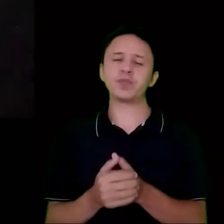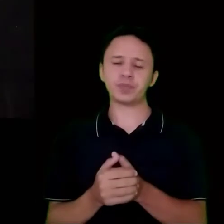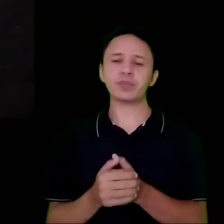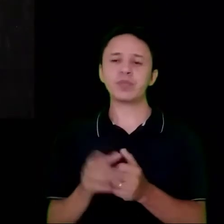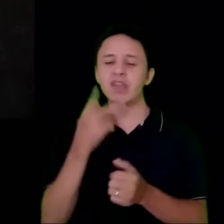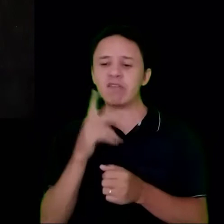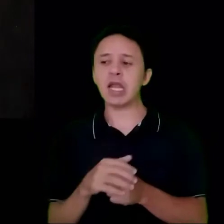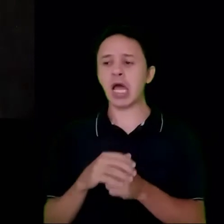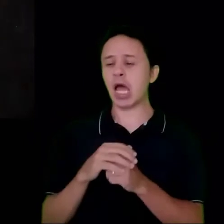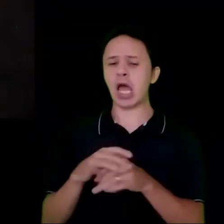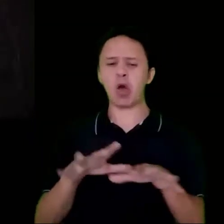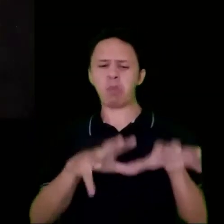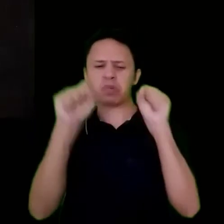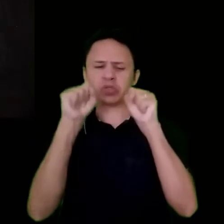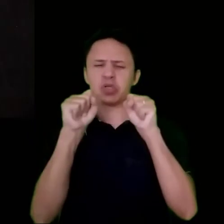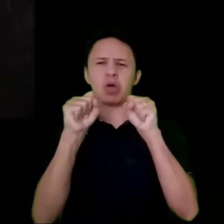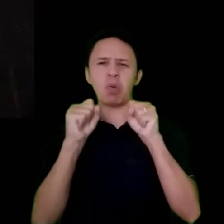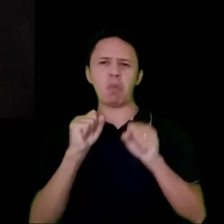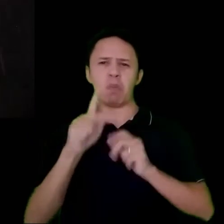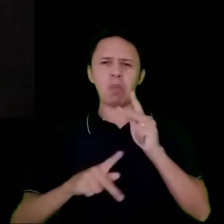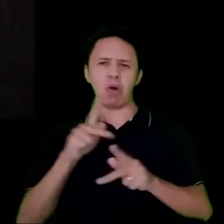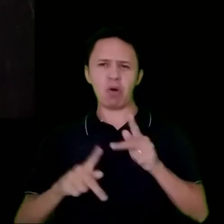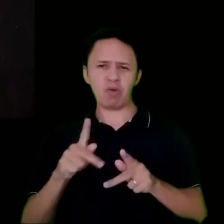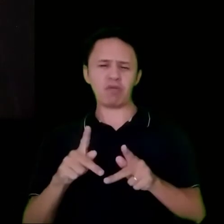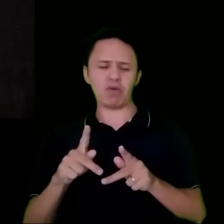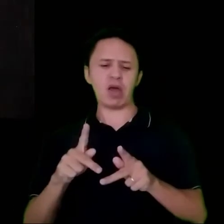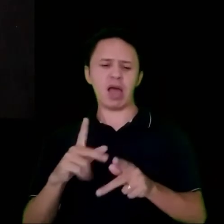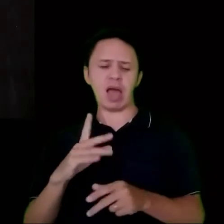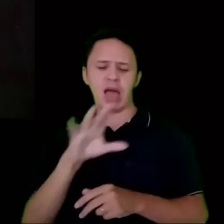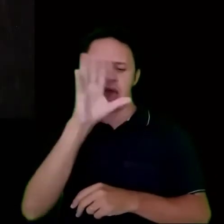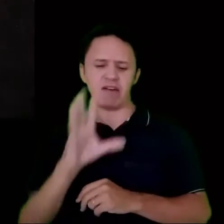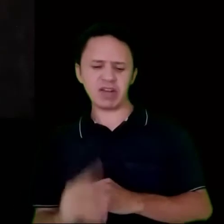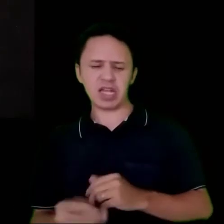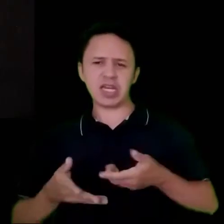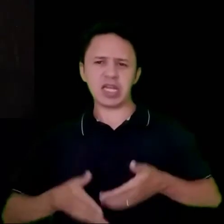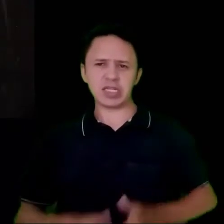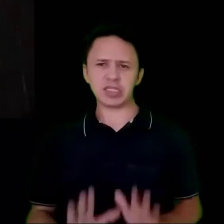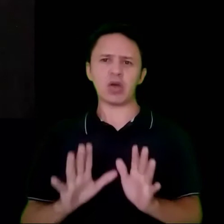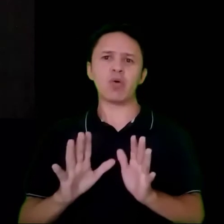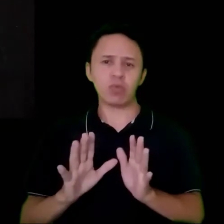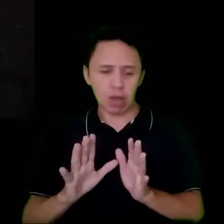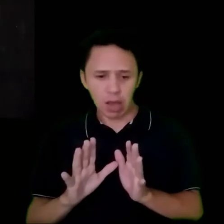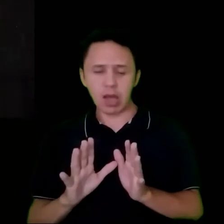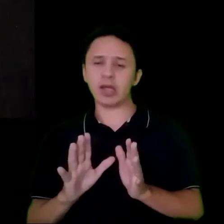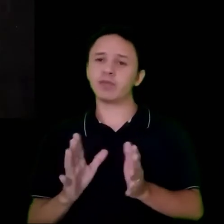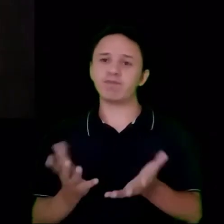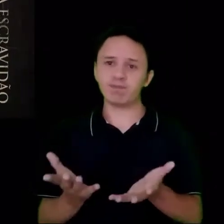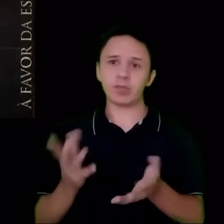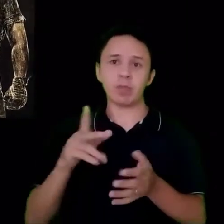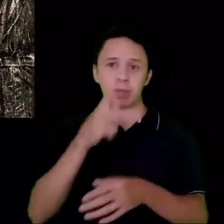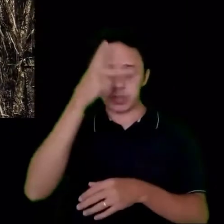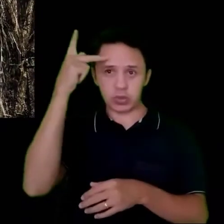Noé amaldiçoou os africanos, descendentes de seu filho Cã, foi defendida por pessoas que aprovavam a escravização de